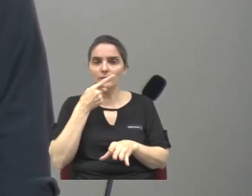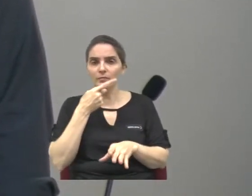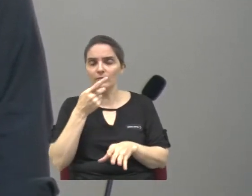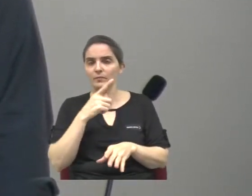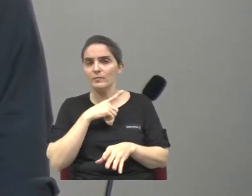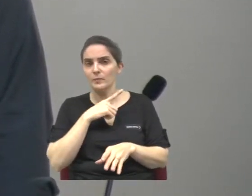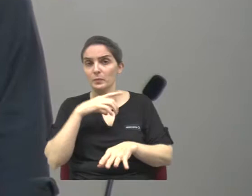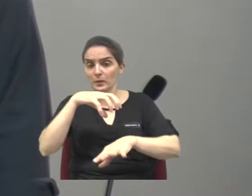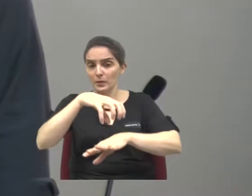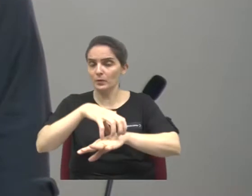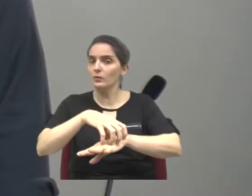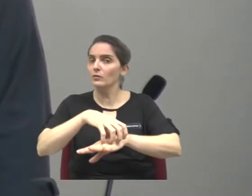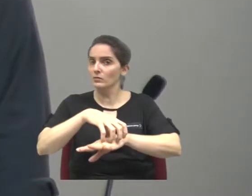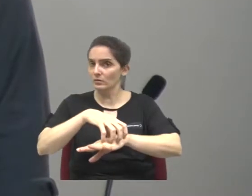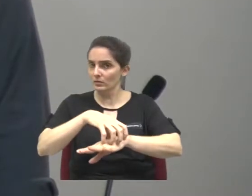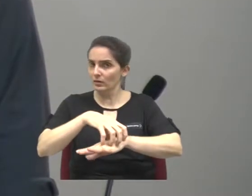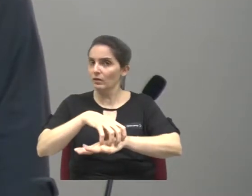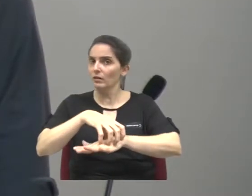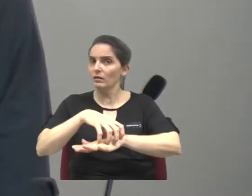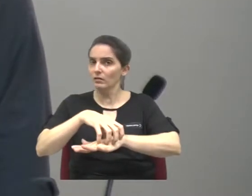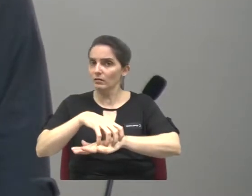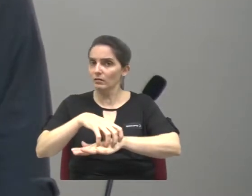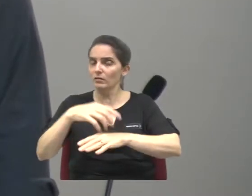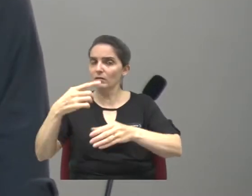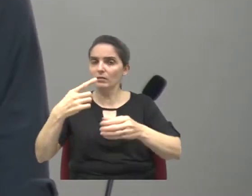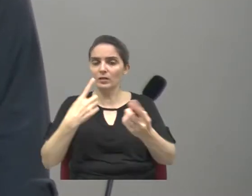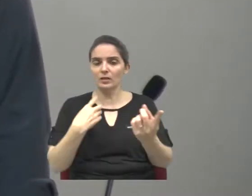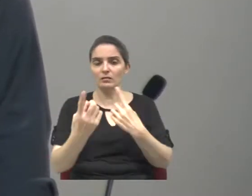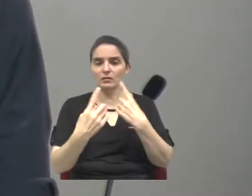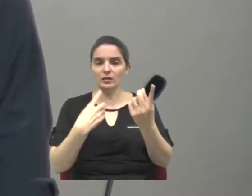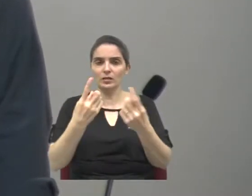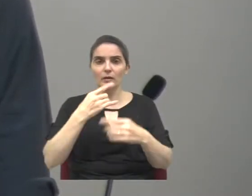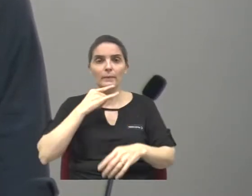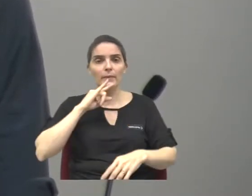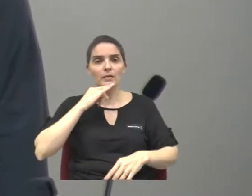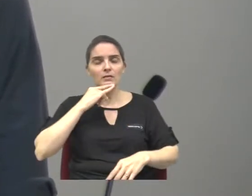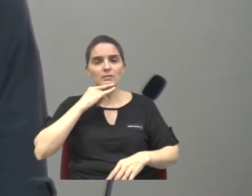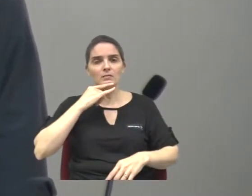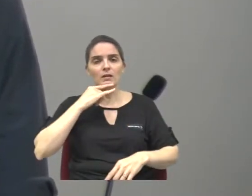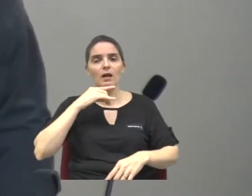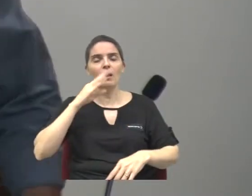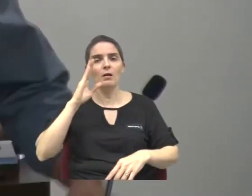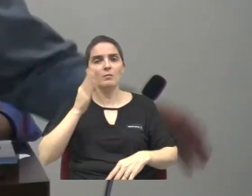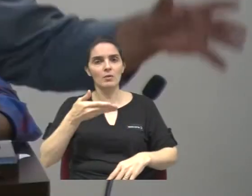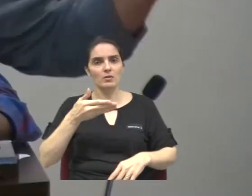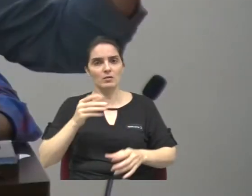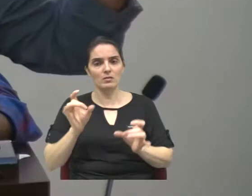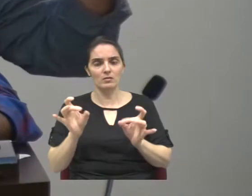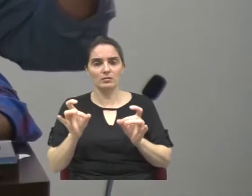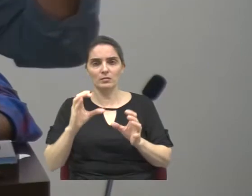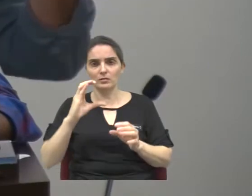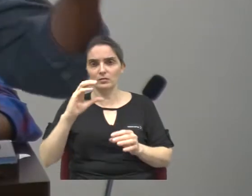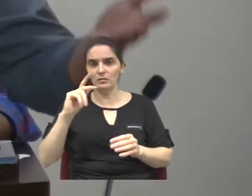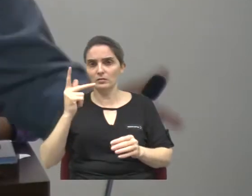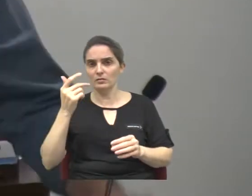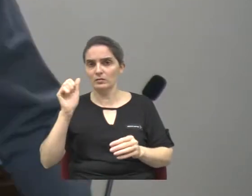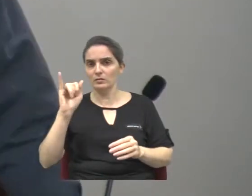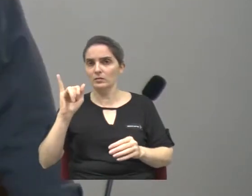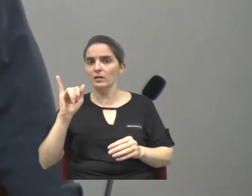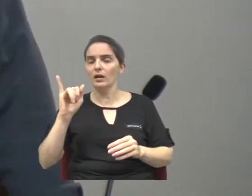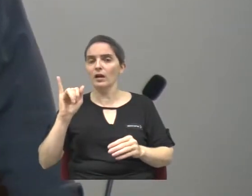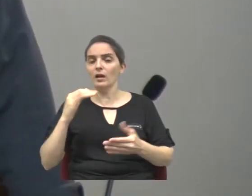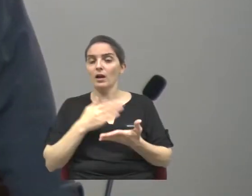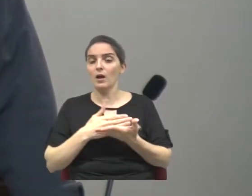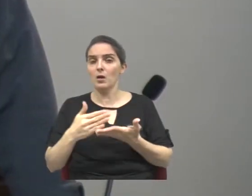Limeira isso daí. Então, aqui na Avenida Piracicaba já tem onde vem de Chai. Não está só... Começou nos bairros, agora já tomou a cidade